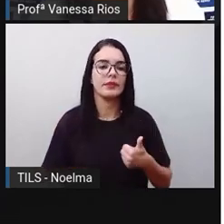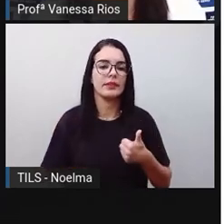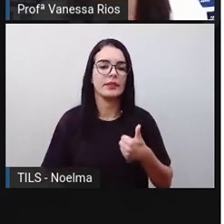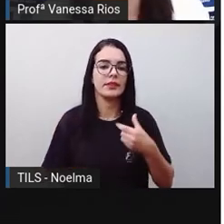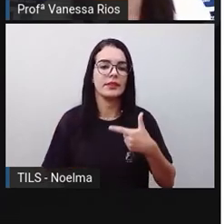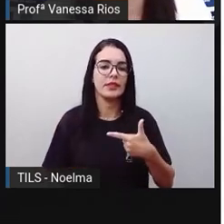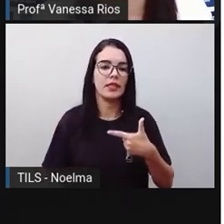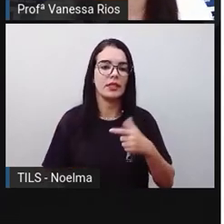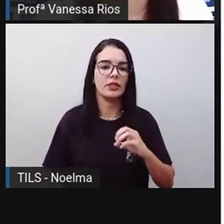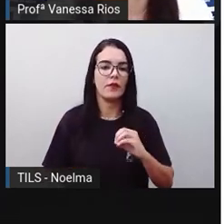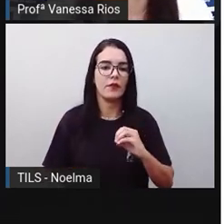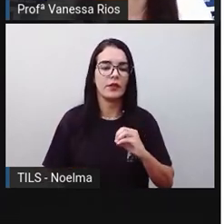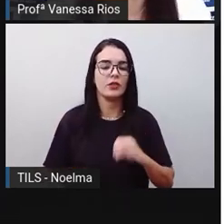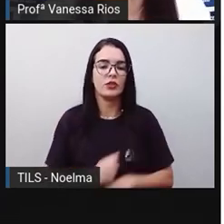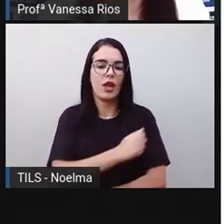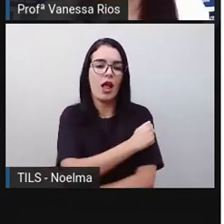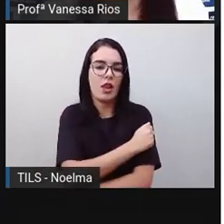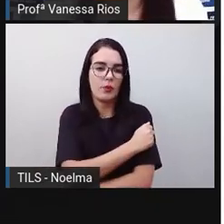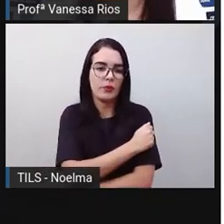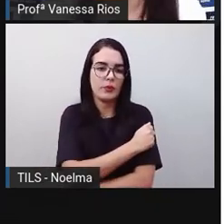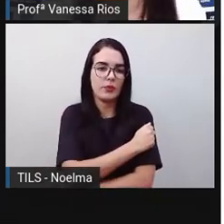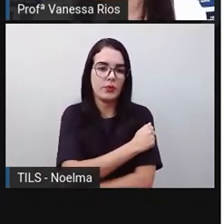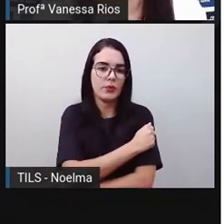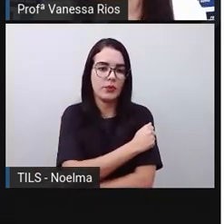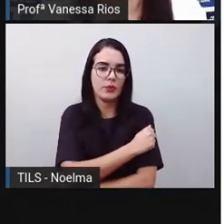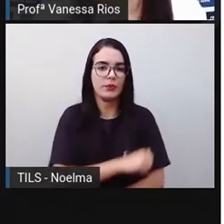valor correspondente a 40%, que é